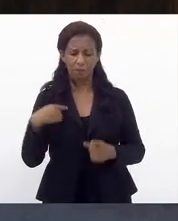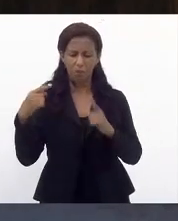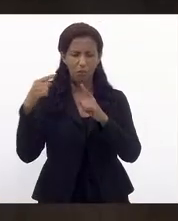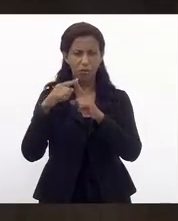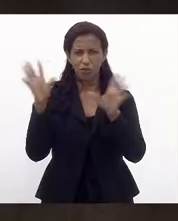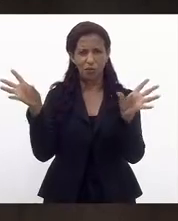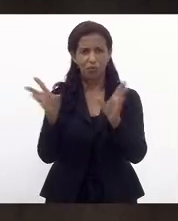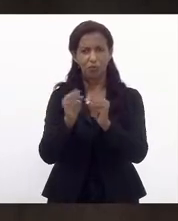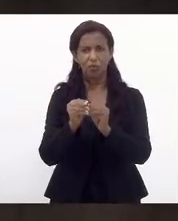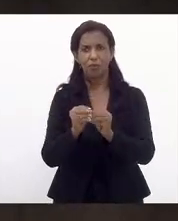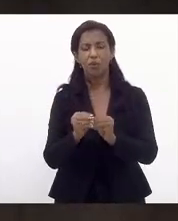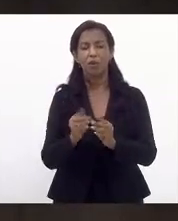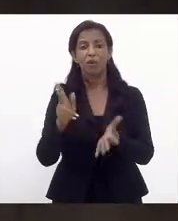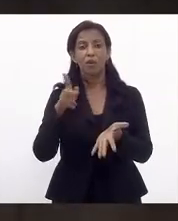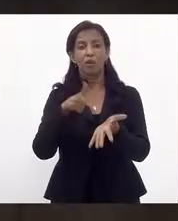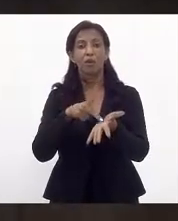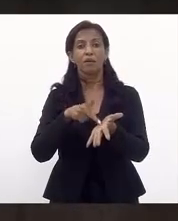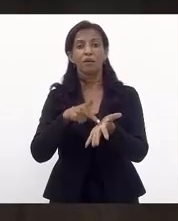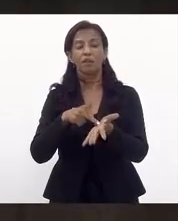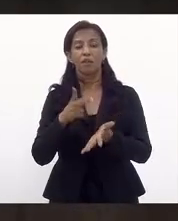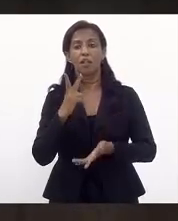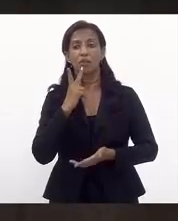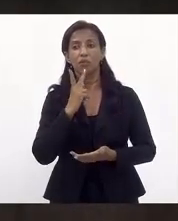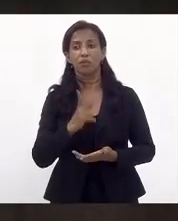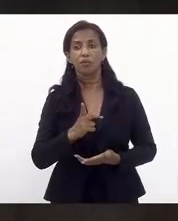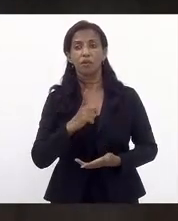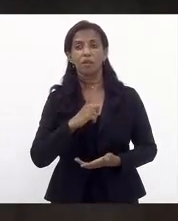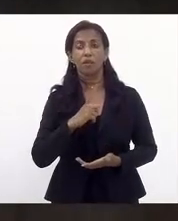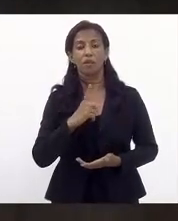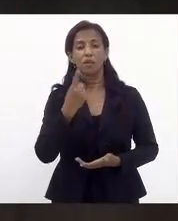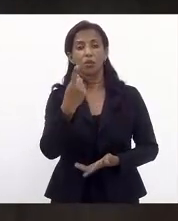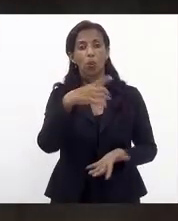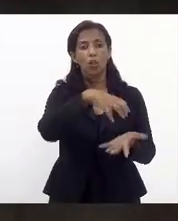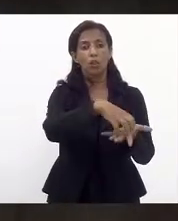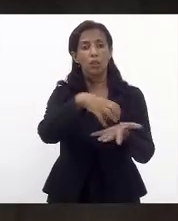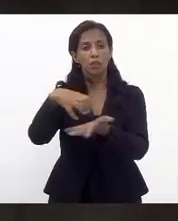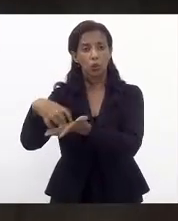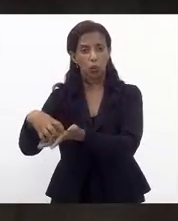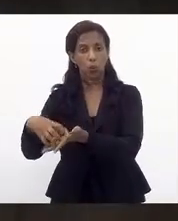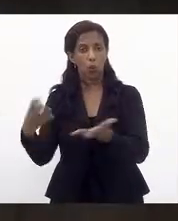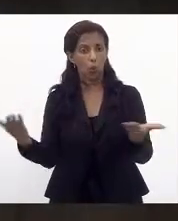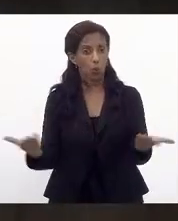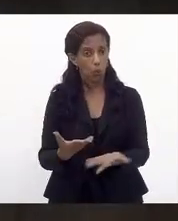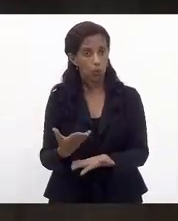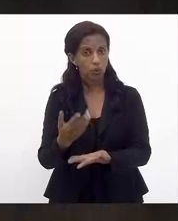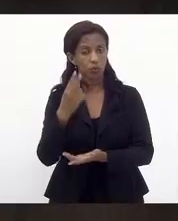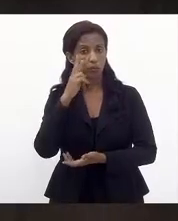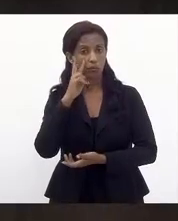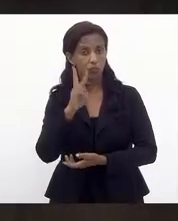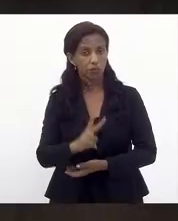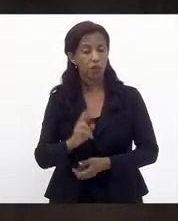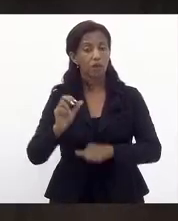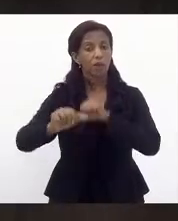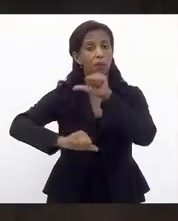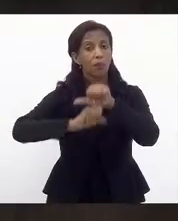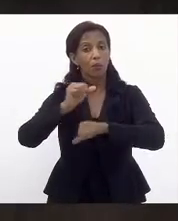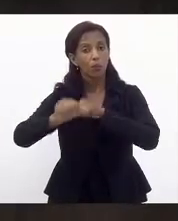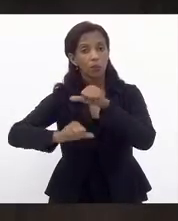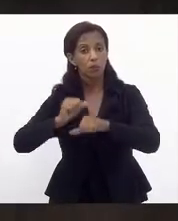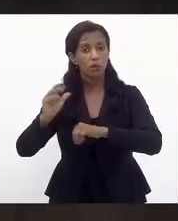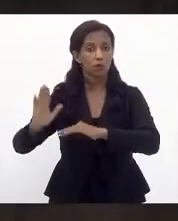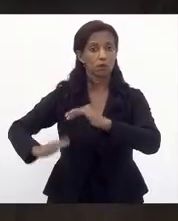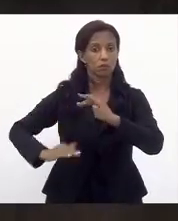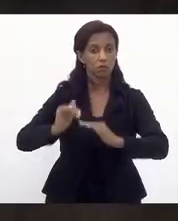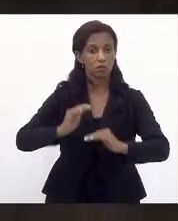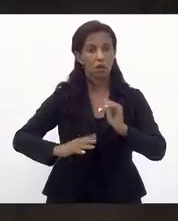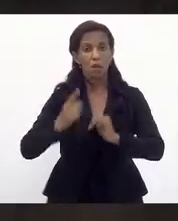ativamente secretário eu na verdade eu coloquei que tem duas setores do serviço público hoje que a gente prever mudanças nas carreiras